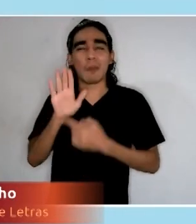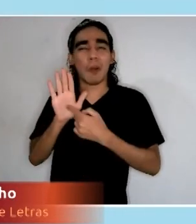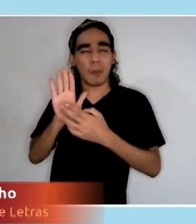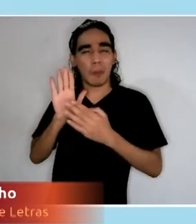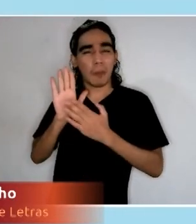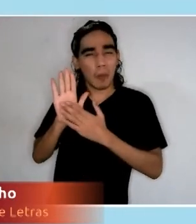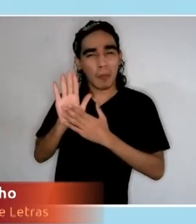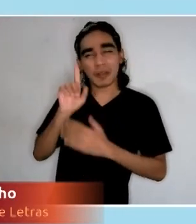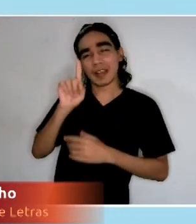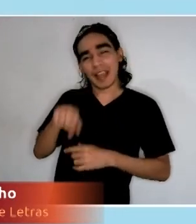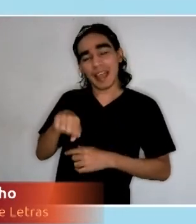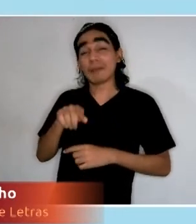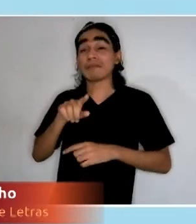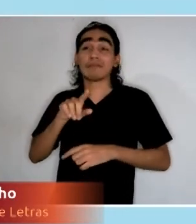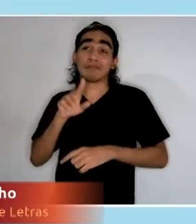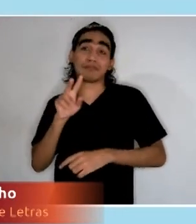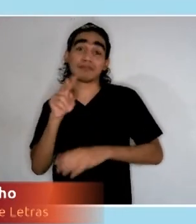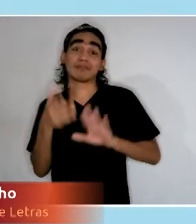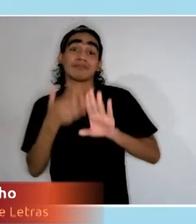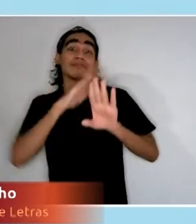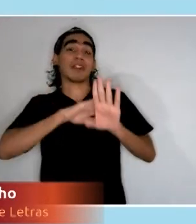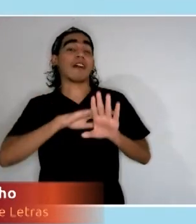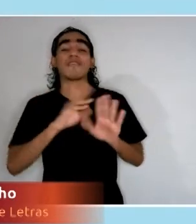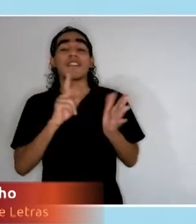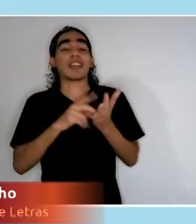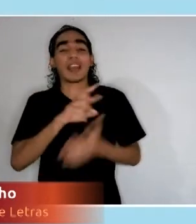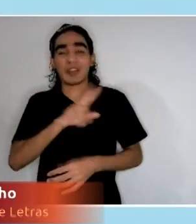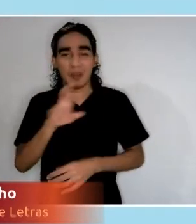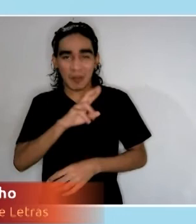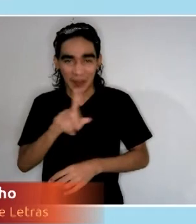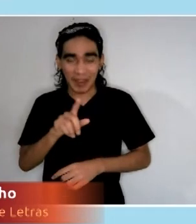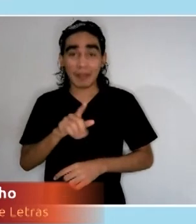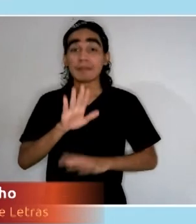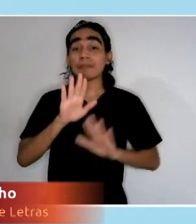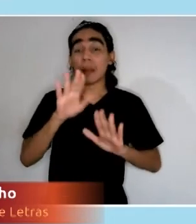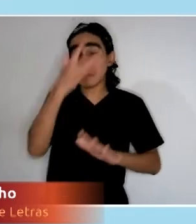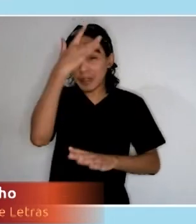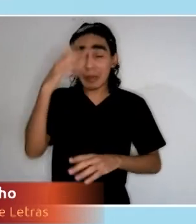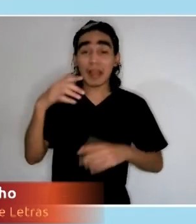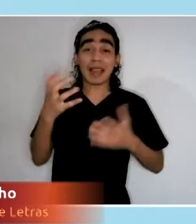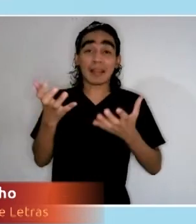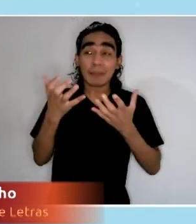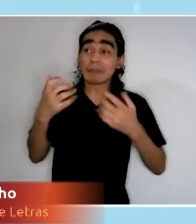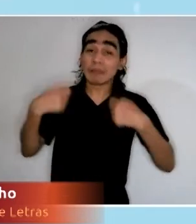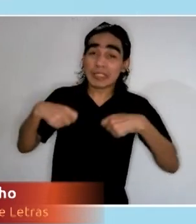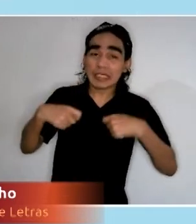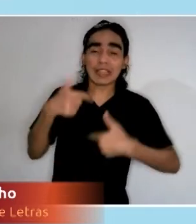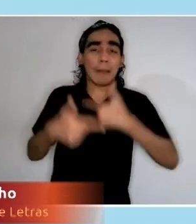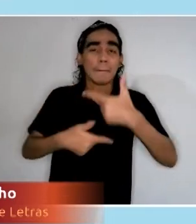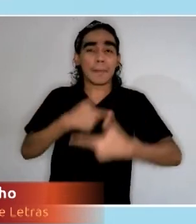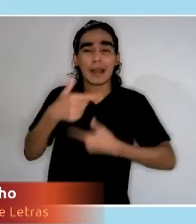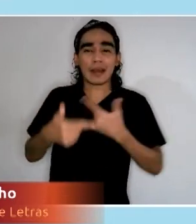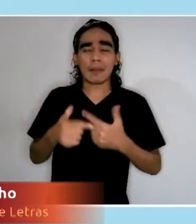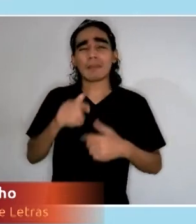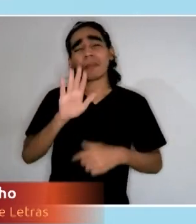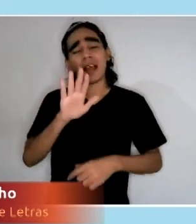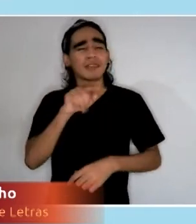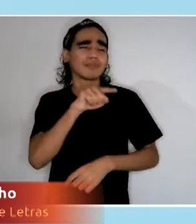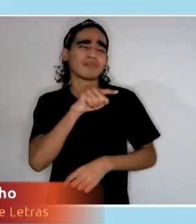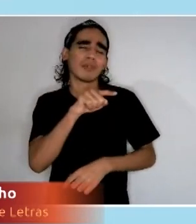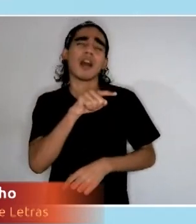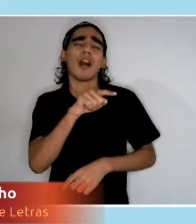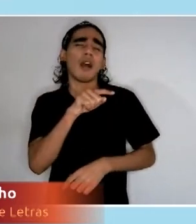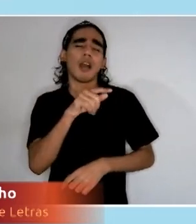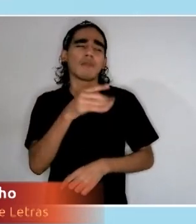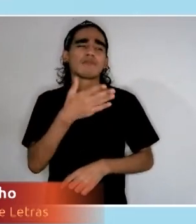renda inadequada, né? As pessoas que não têm renda e que têm que trabalhar ou tentar sobreviver, elas se alimentam com o que é fácil e barato de encontrar, e